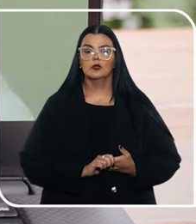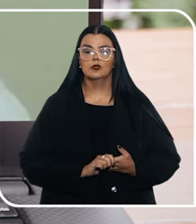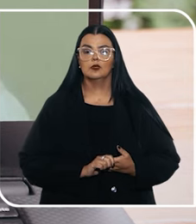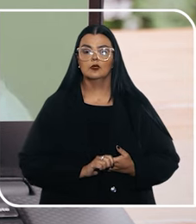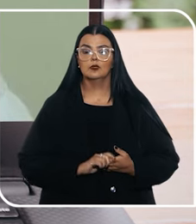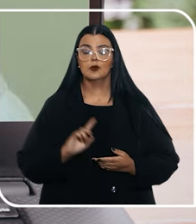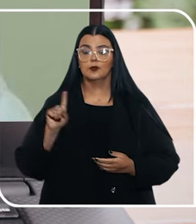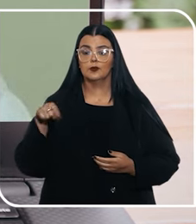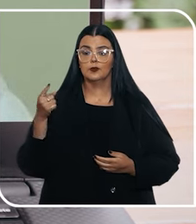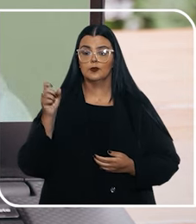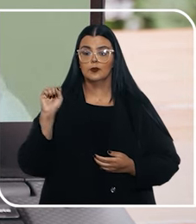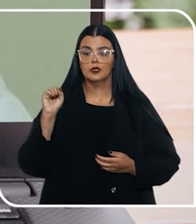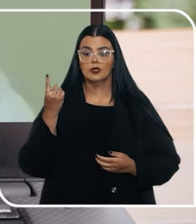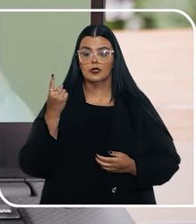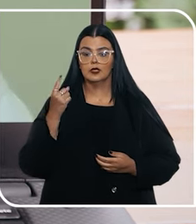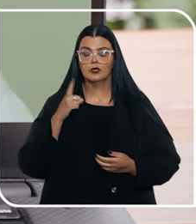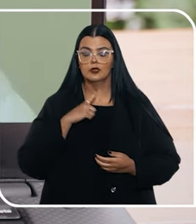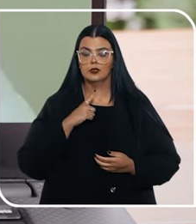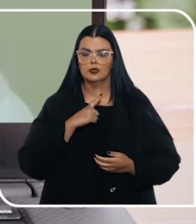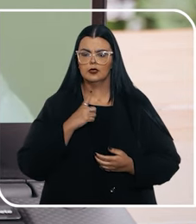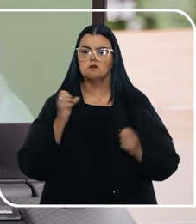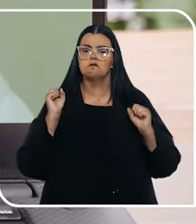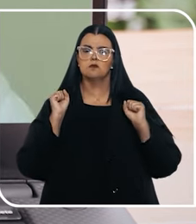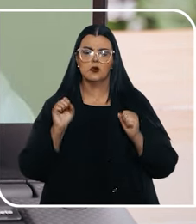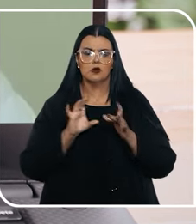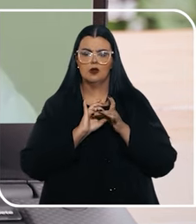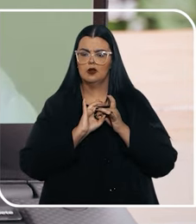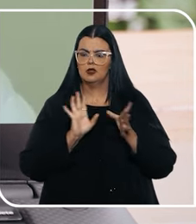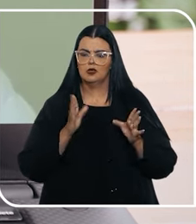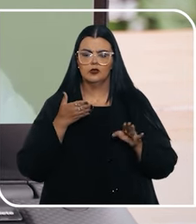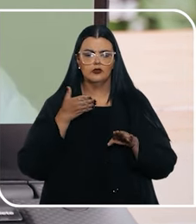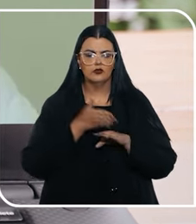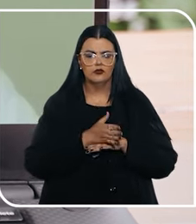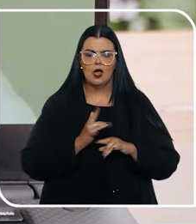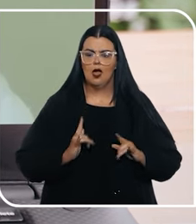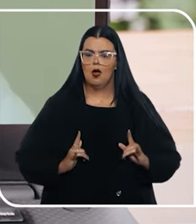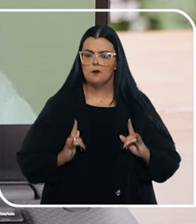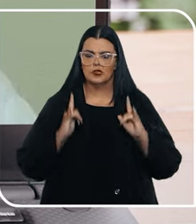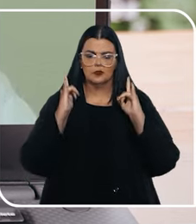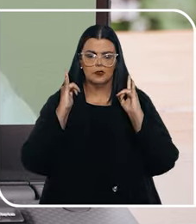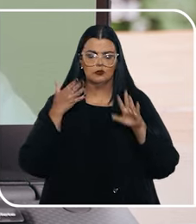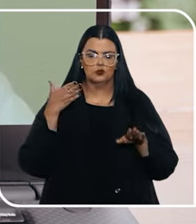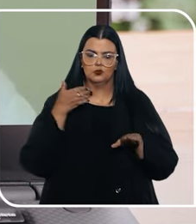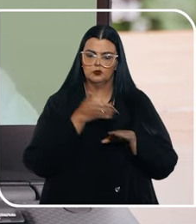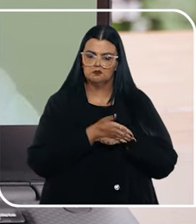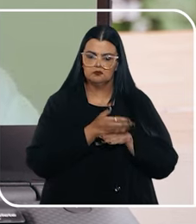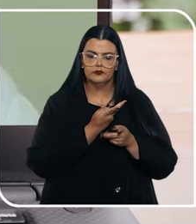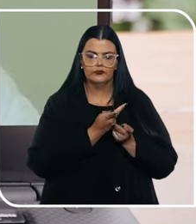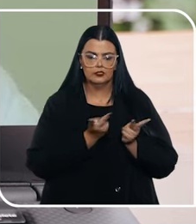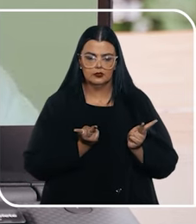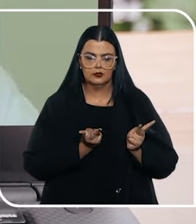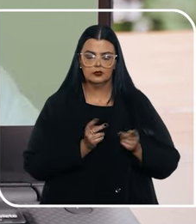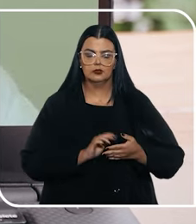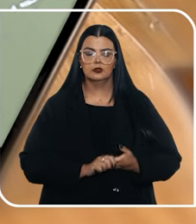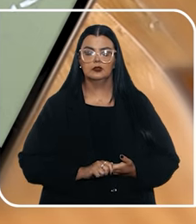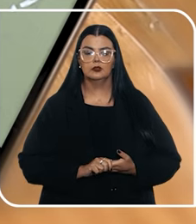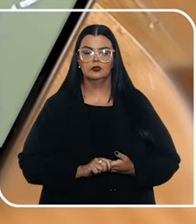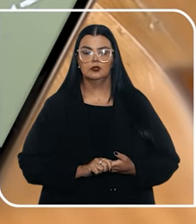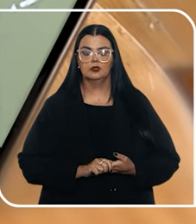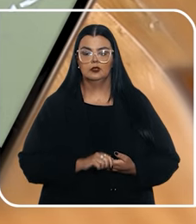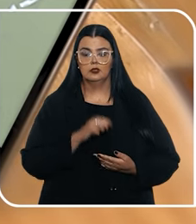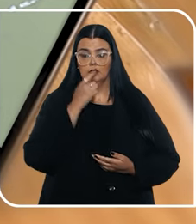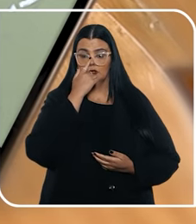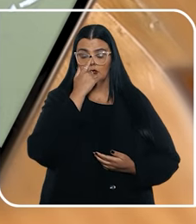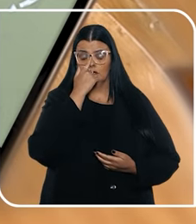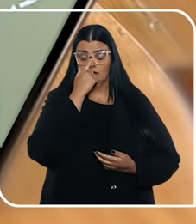Porém a minha ex ela tinha livre acesso ao nosso apartamento, né? E um